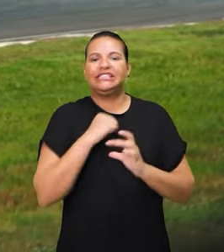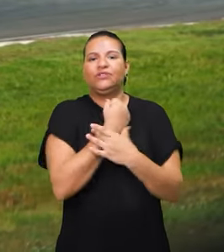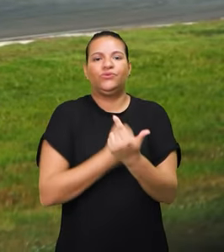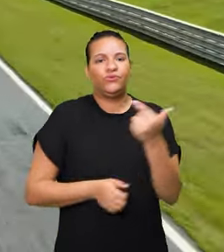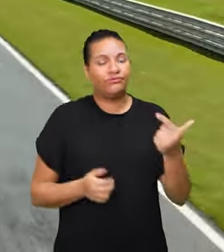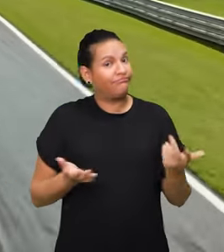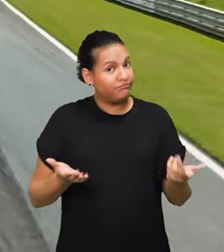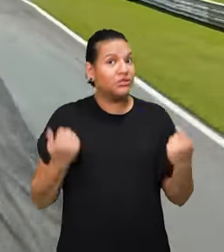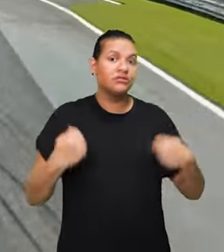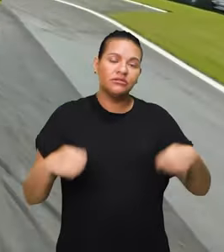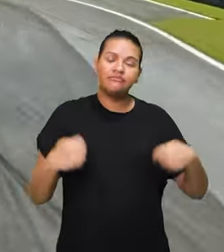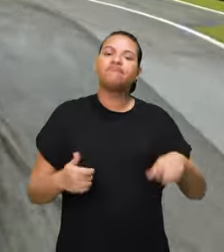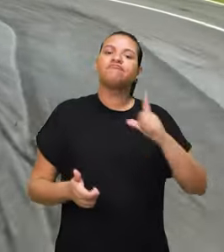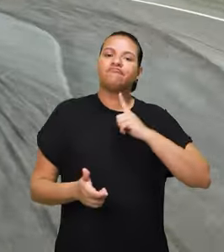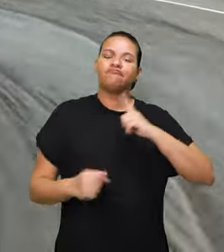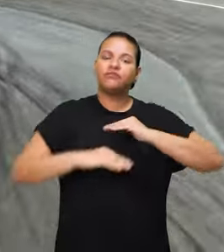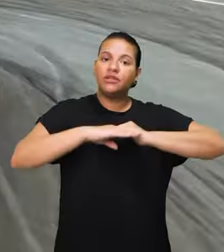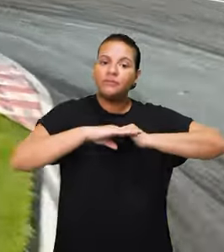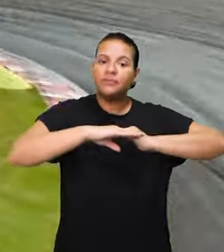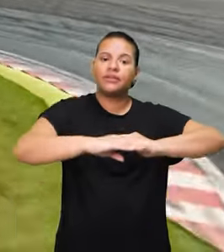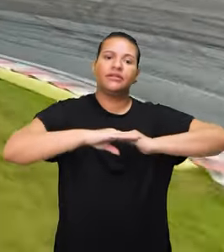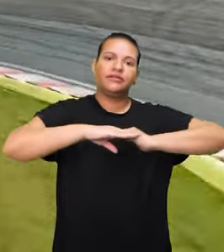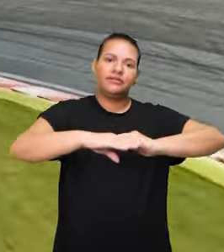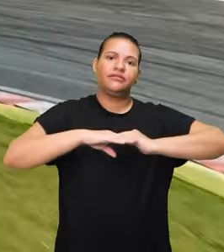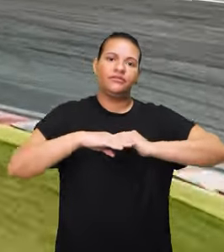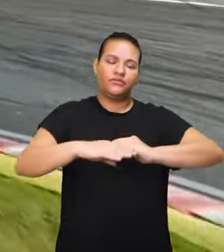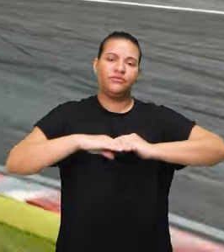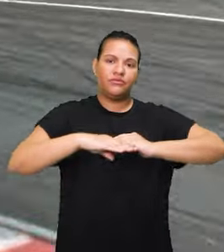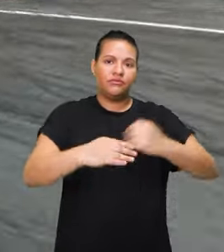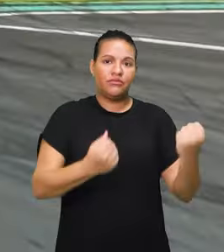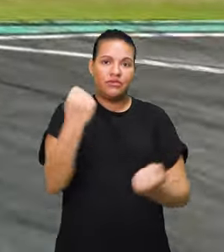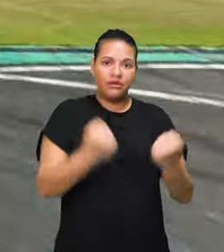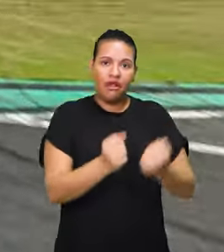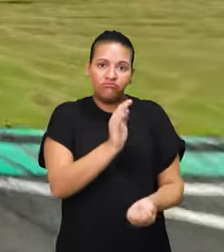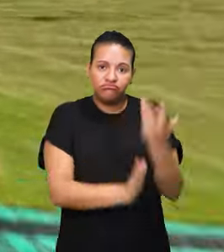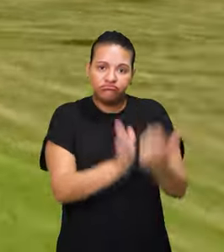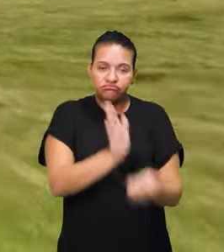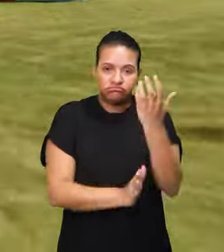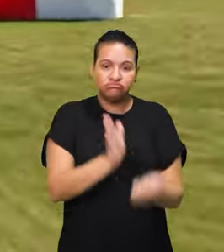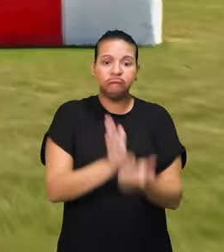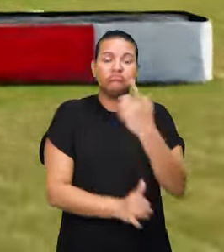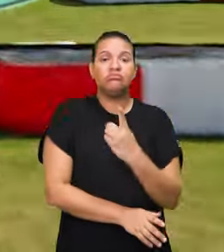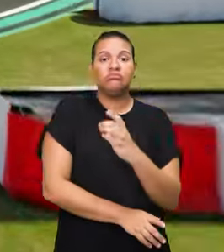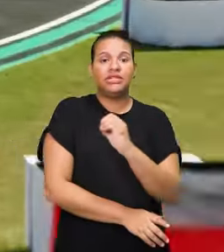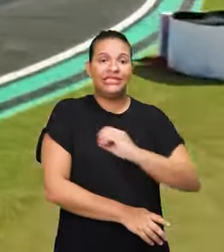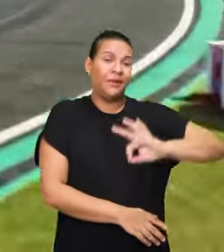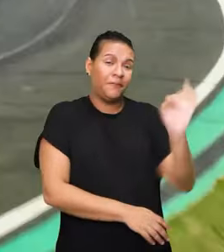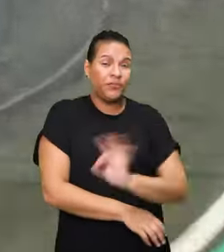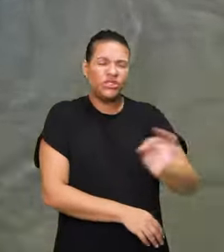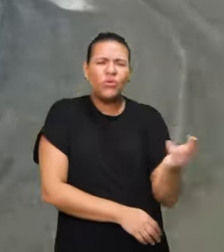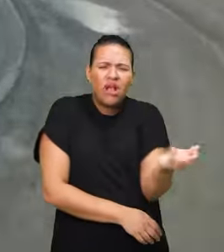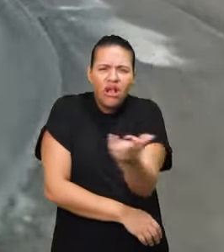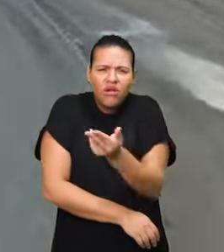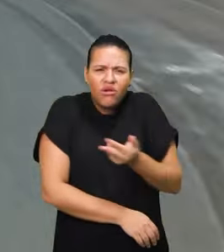segundo E para isso você tem que buscar uma padronização nesse momento de produção dos carros pros carros saírem